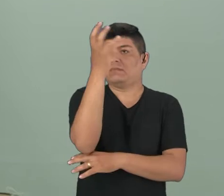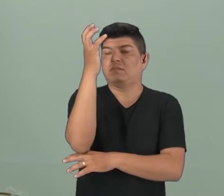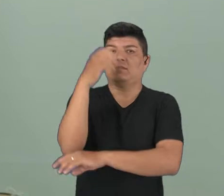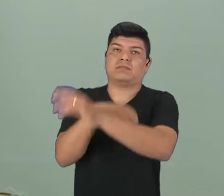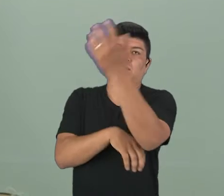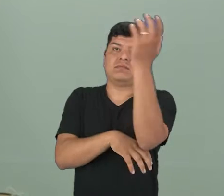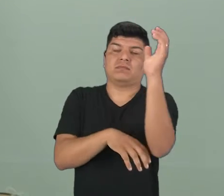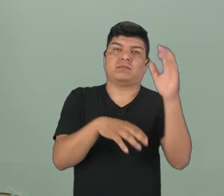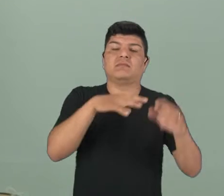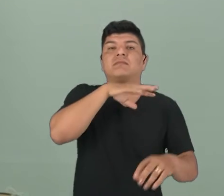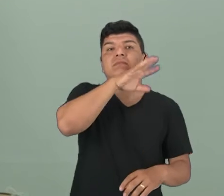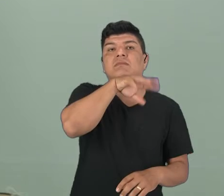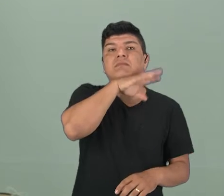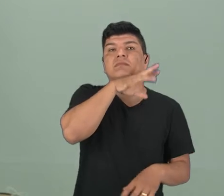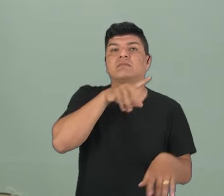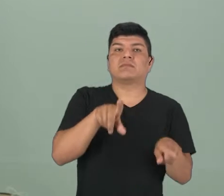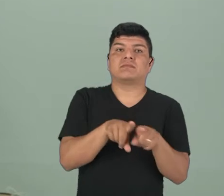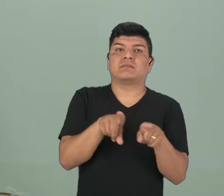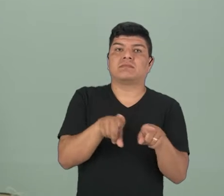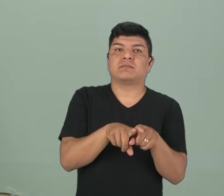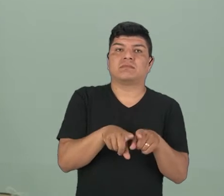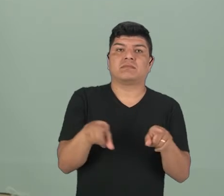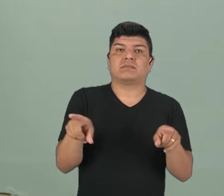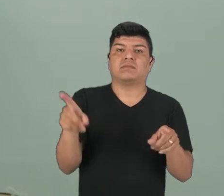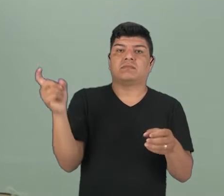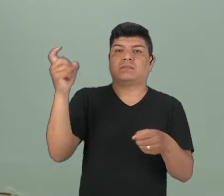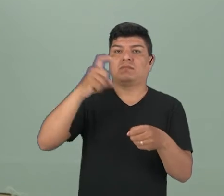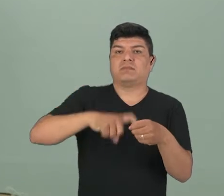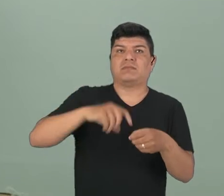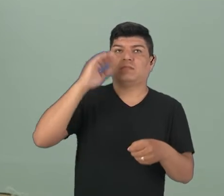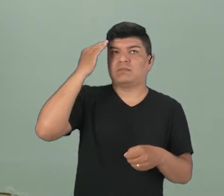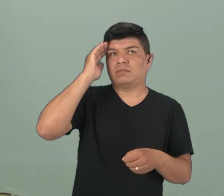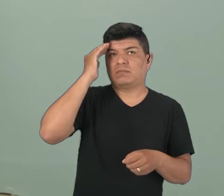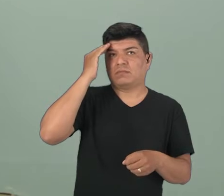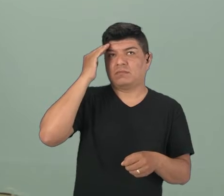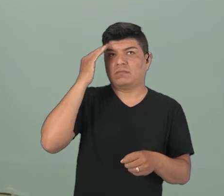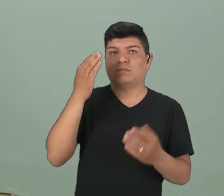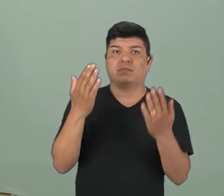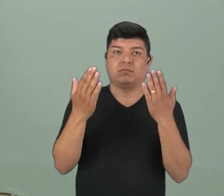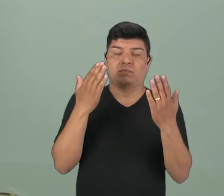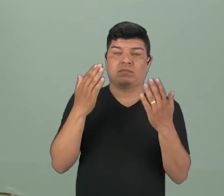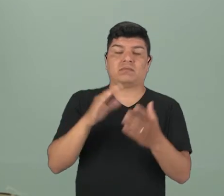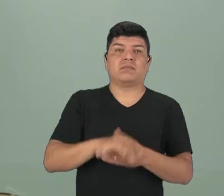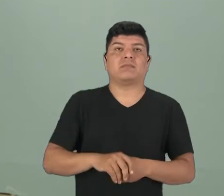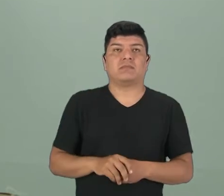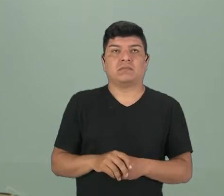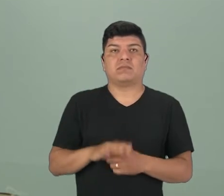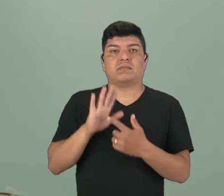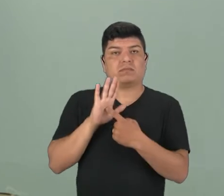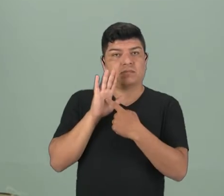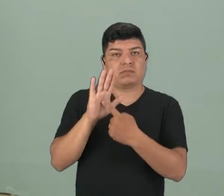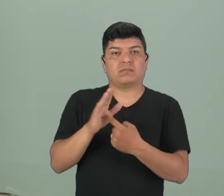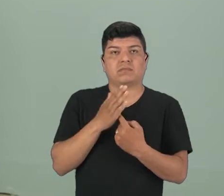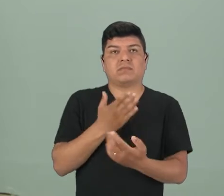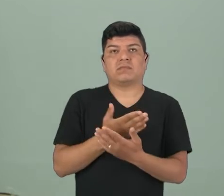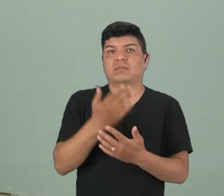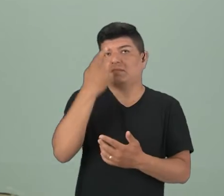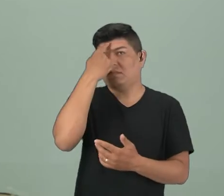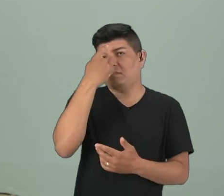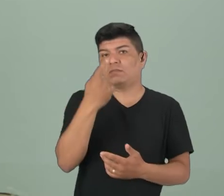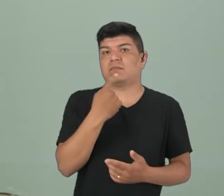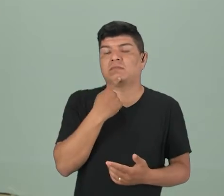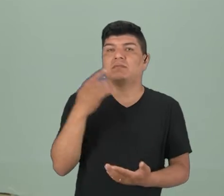para os animais. Para a gente voltar um pouquinho ao nosso entendimento, entender essa relação, eu vou mostrar para vocês essa foto